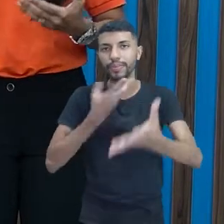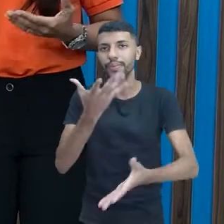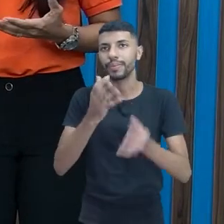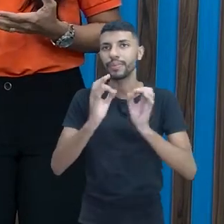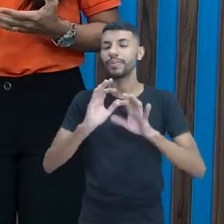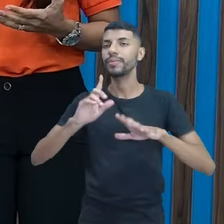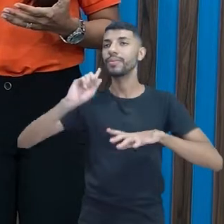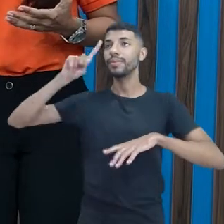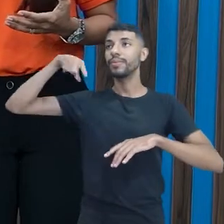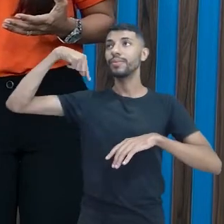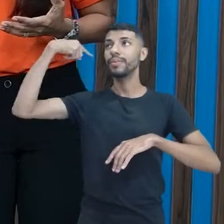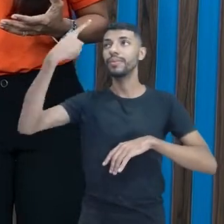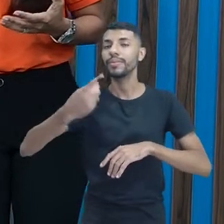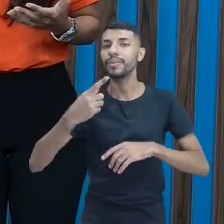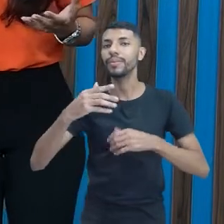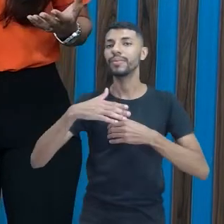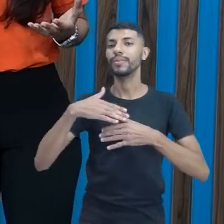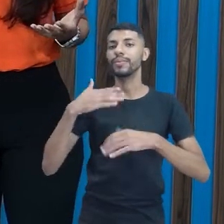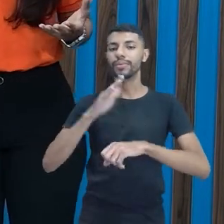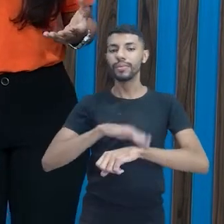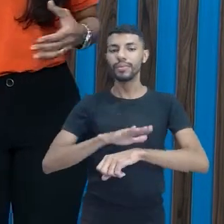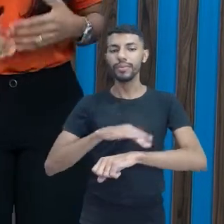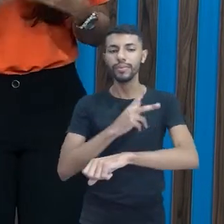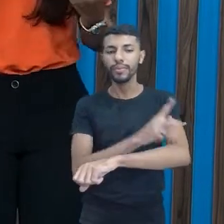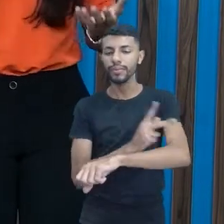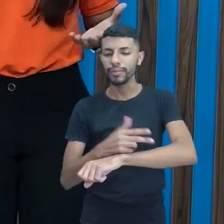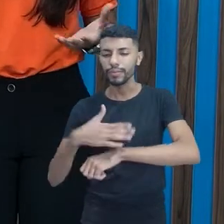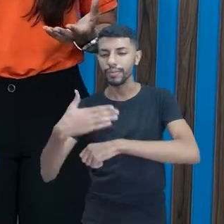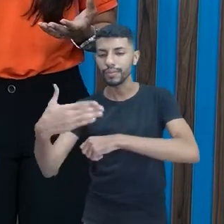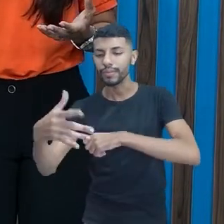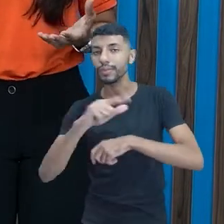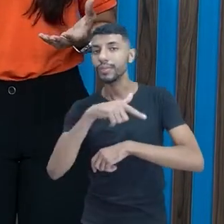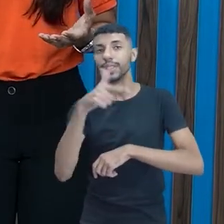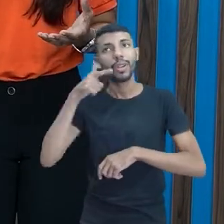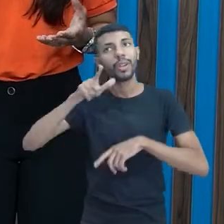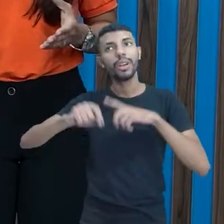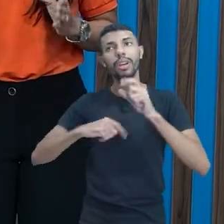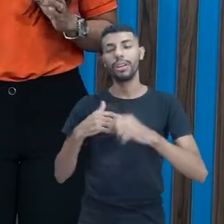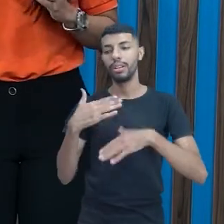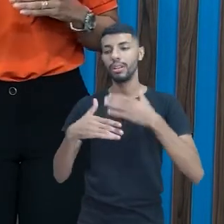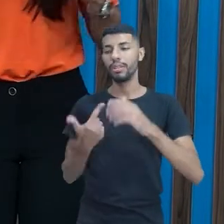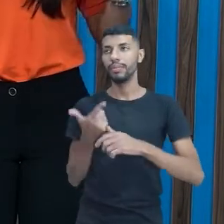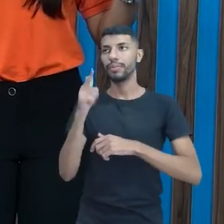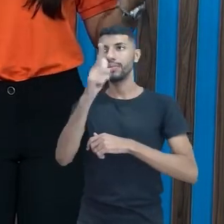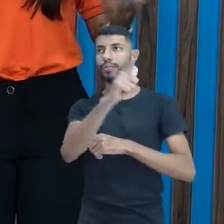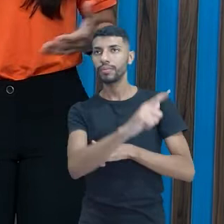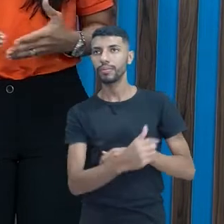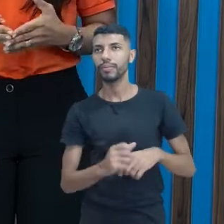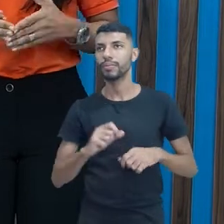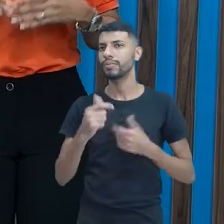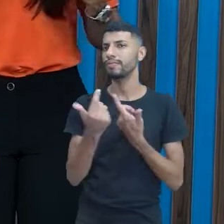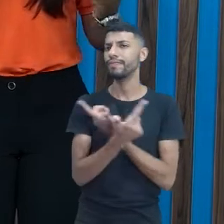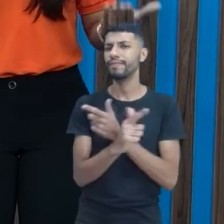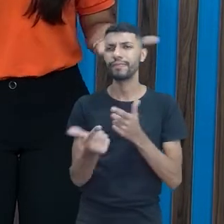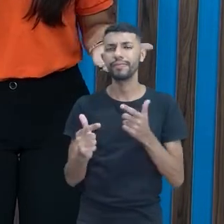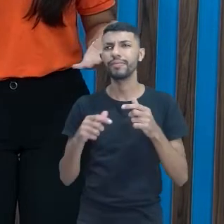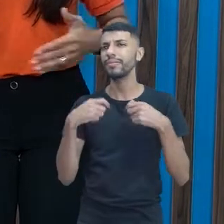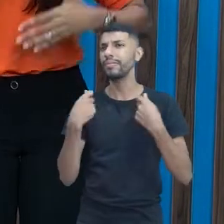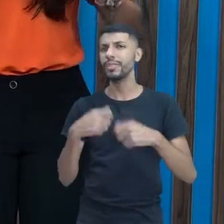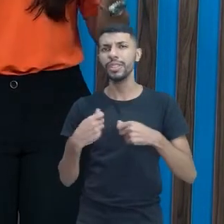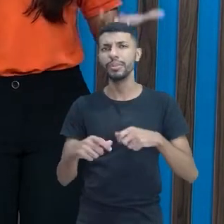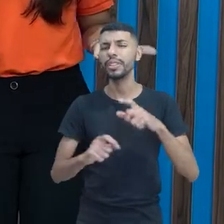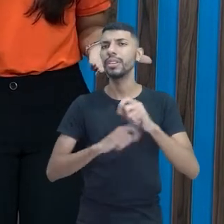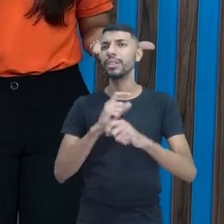que depois, ao longo do tempo pedagógico, você possa desenvolver outras atividades onde não exija, onde não seja necessário